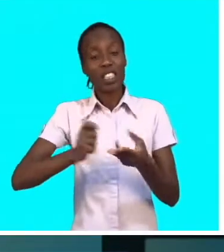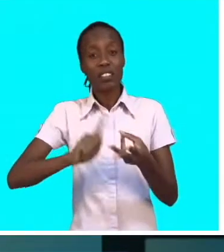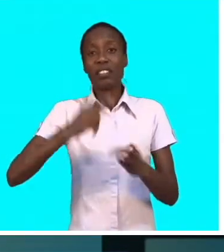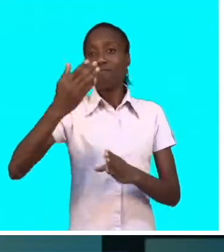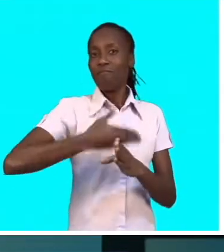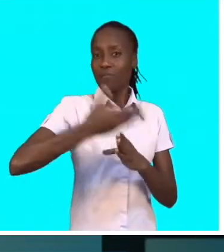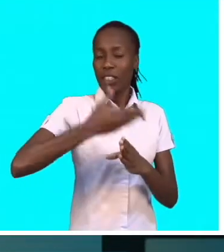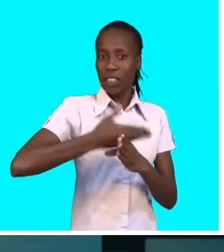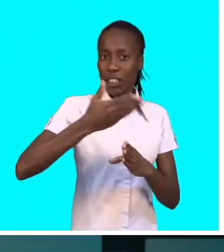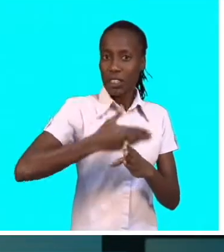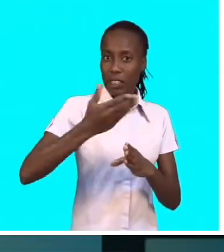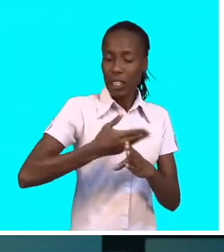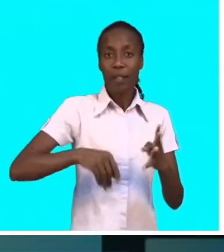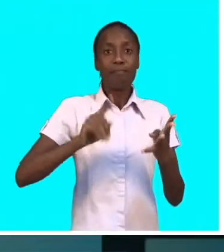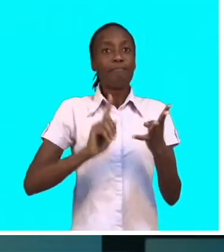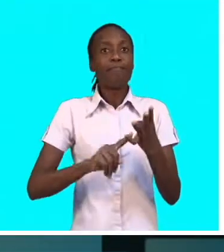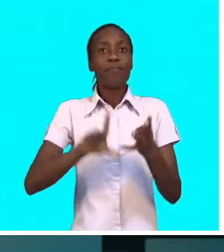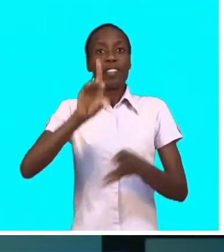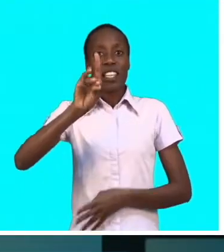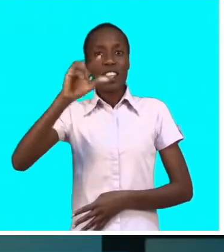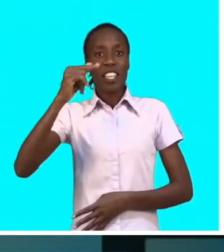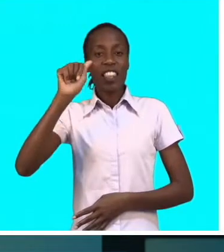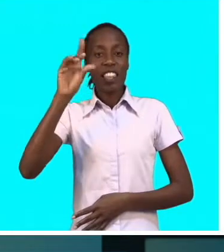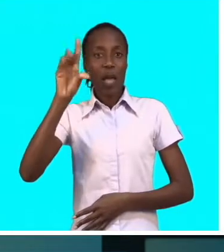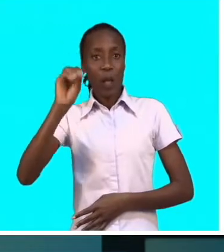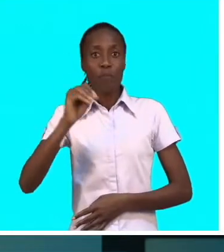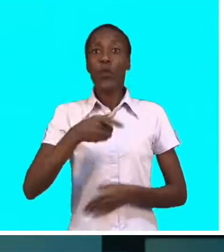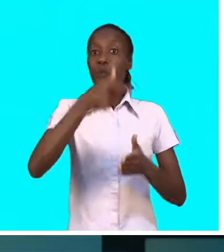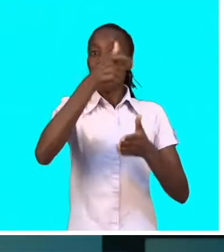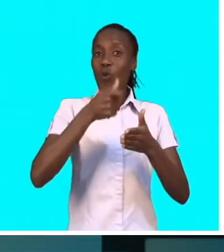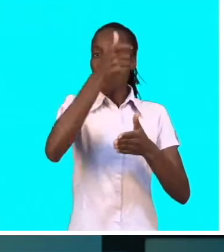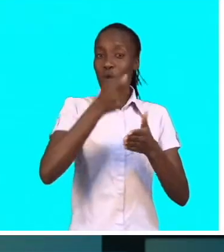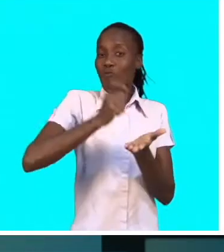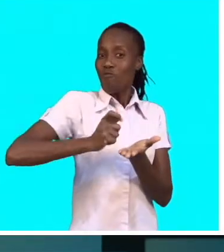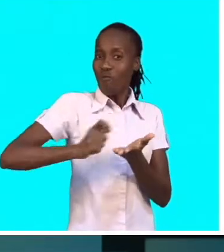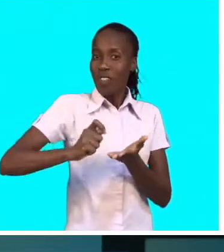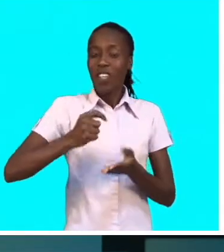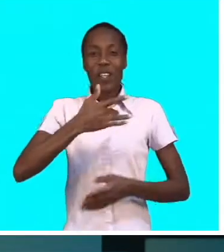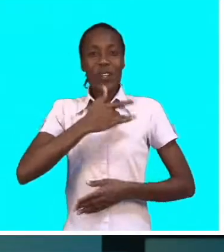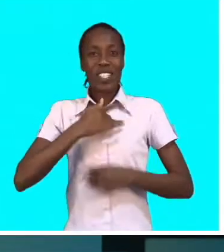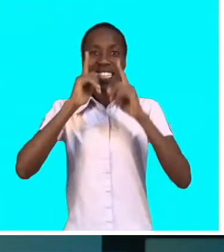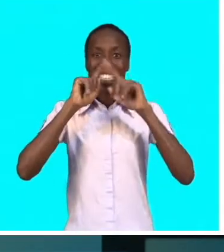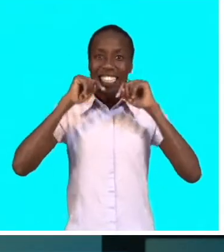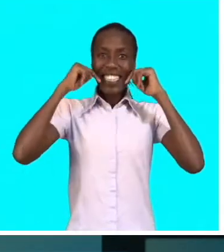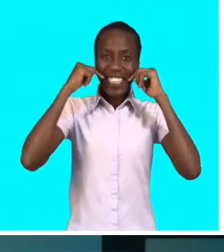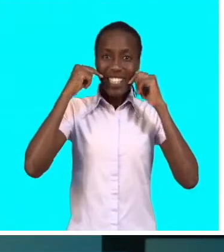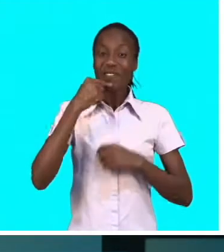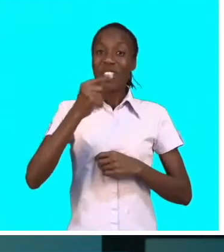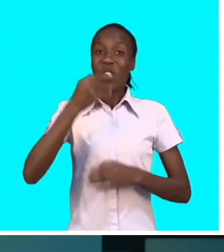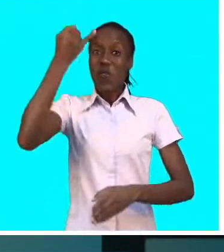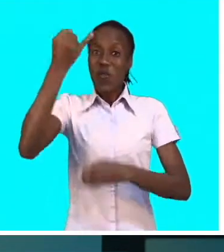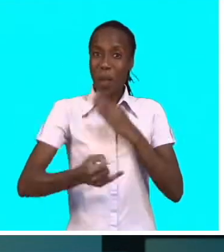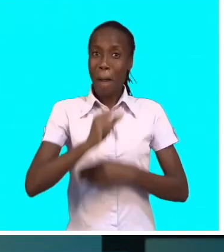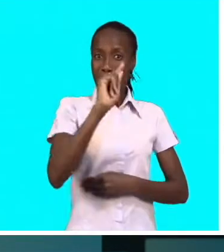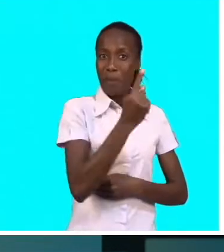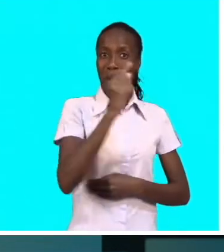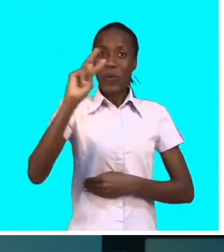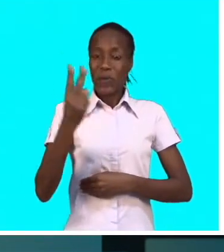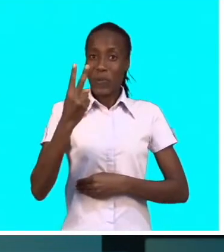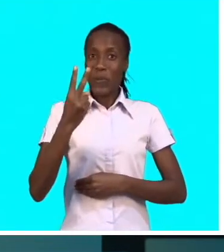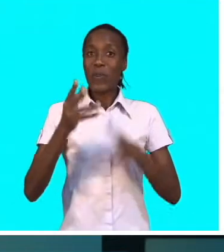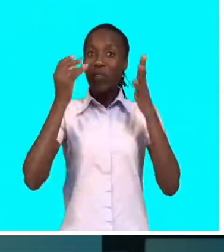exercitação, ditado, cópias. Eu me sinto muito lesejada, porque mesmo os finalistas do primeiro